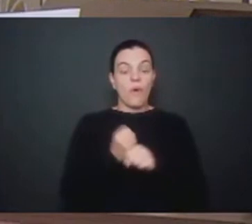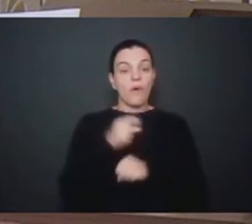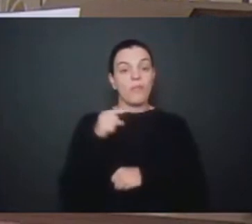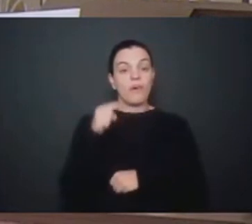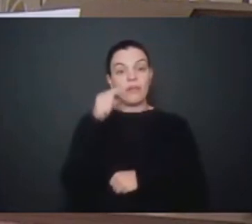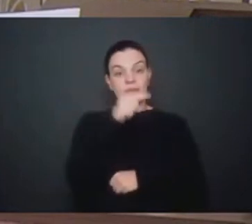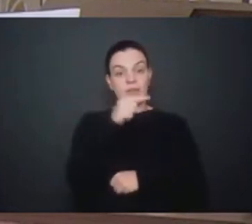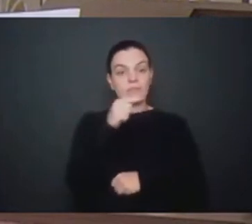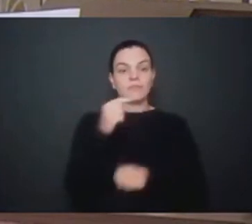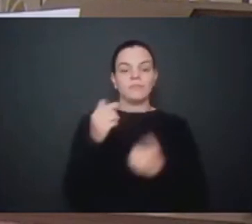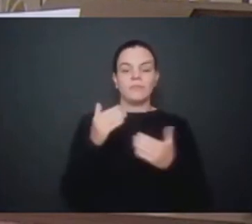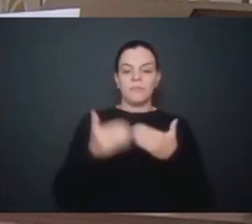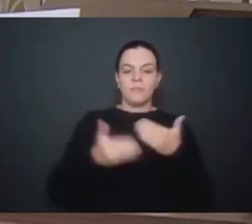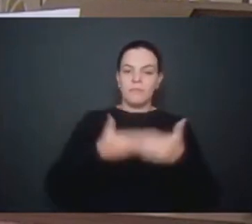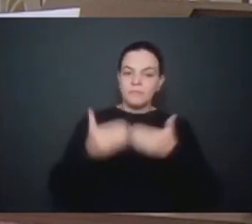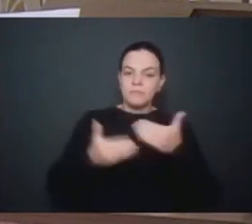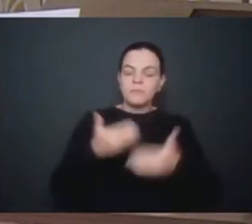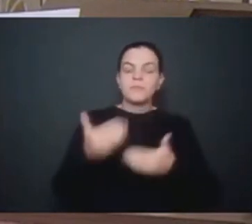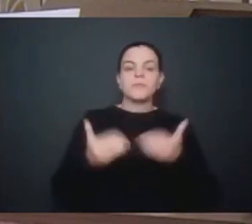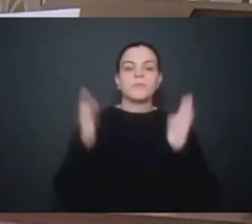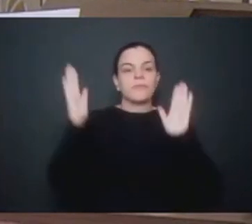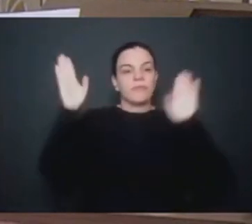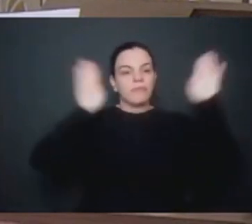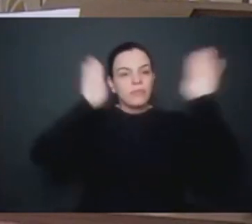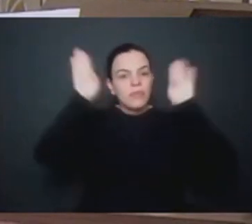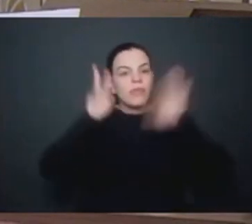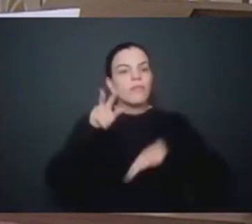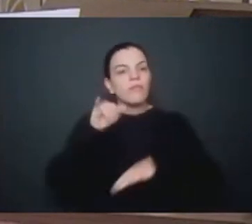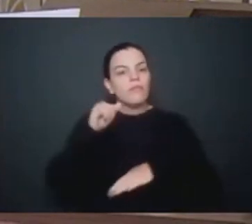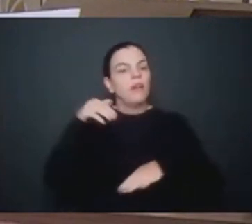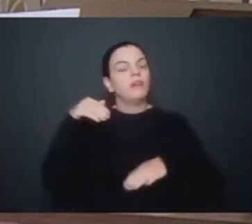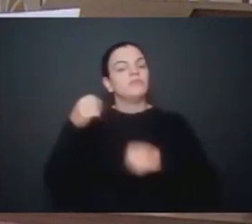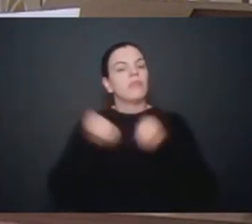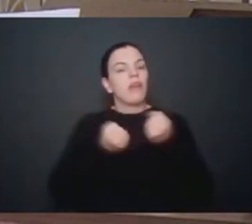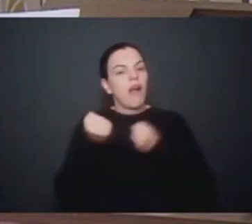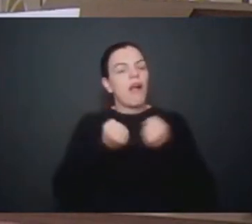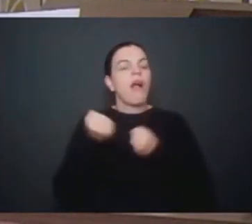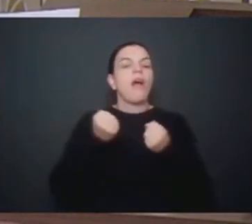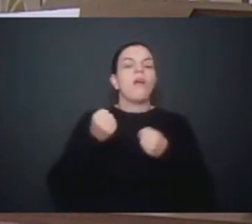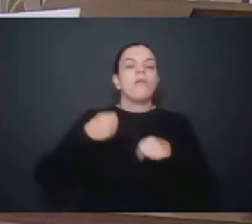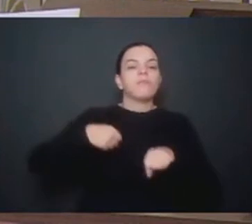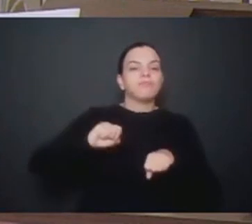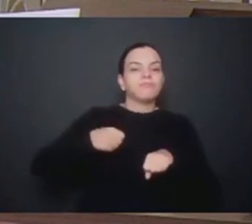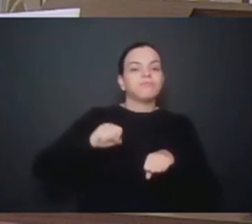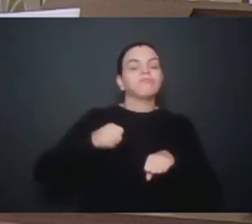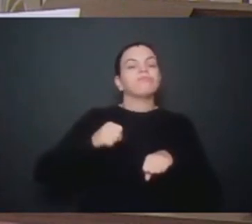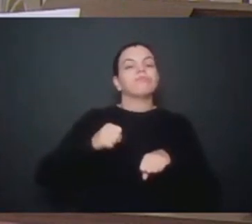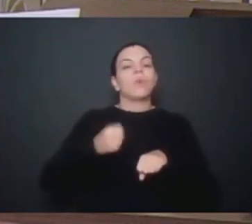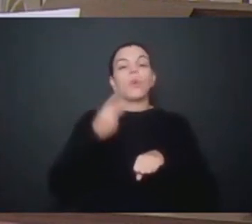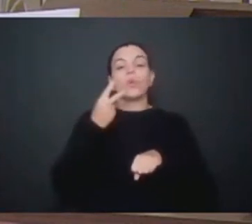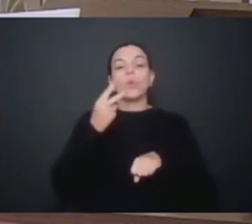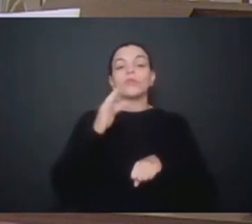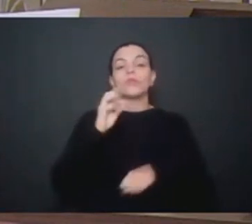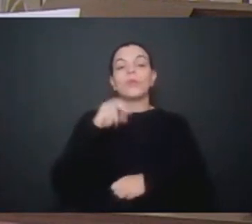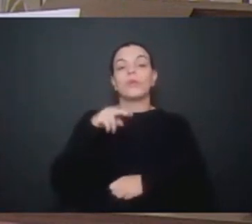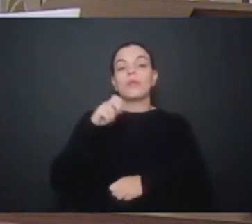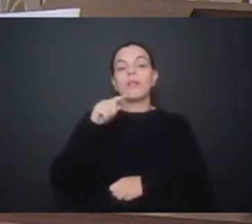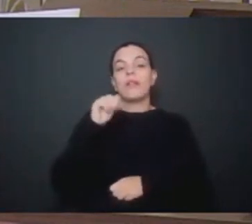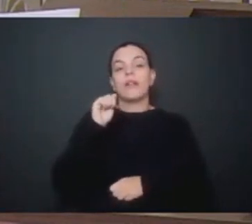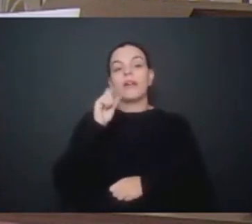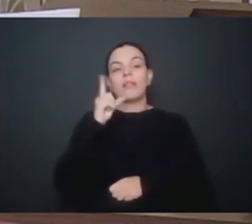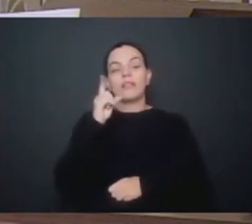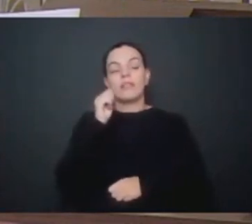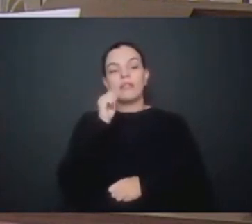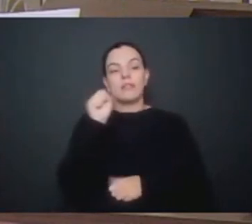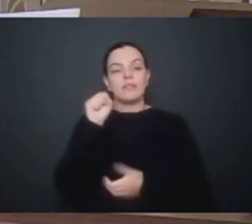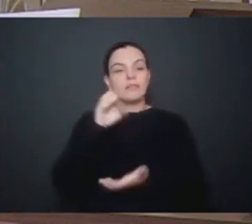licitação permitirão a passagem dos carros e caminhonetes com máximo 2 toneladas de peso por veículo, até que a construção de uma nova estrutura